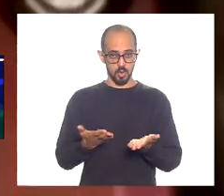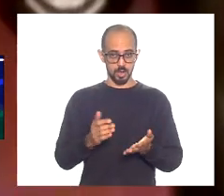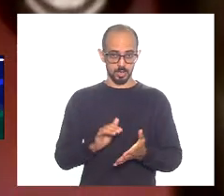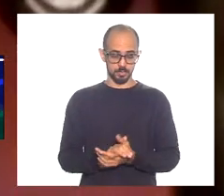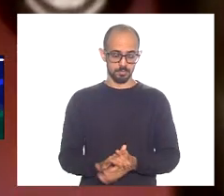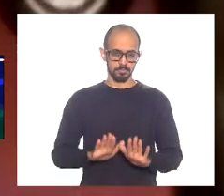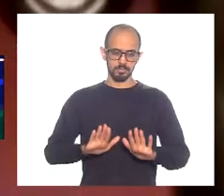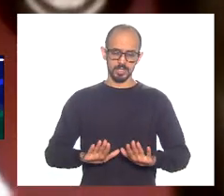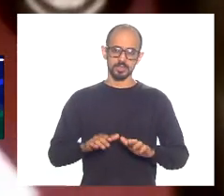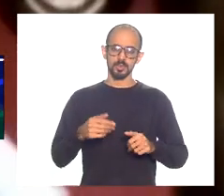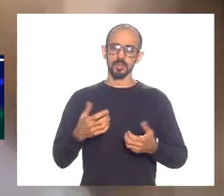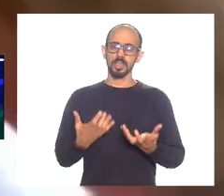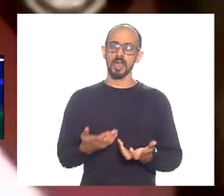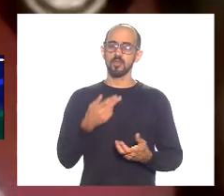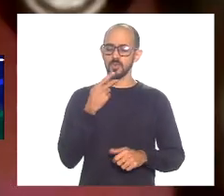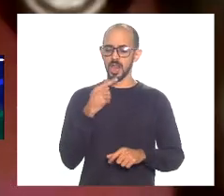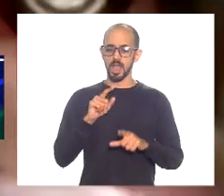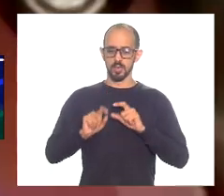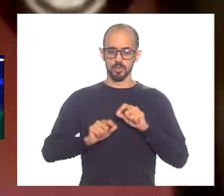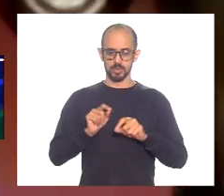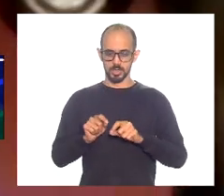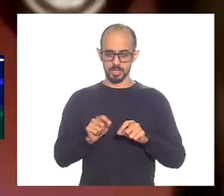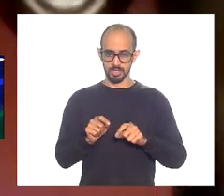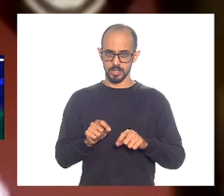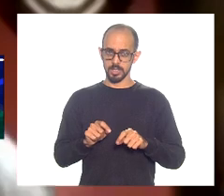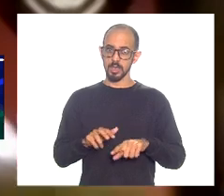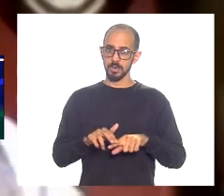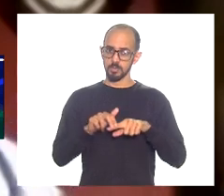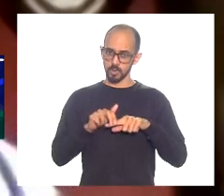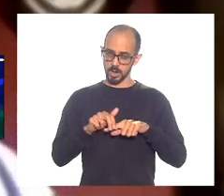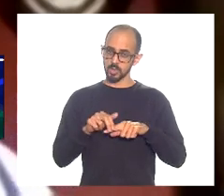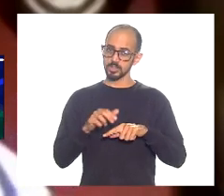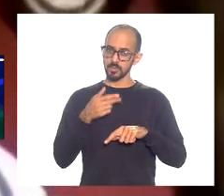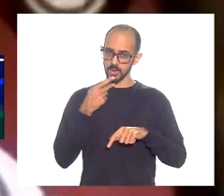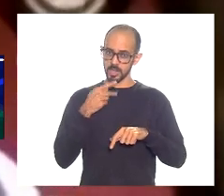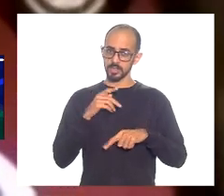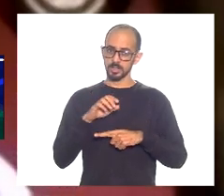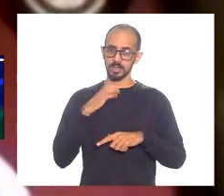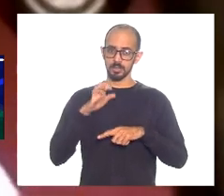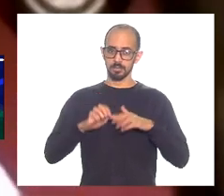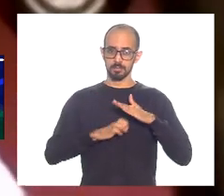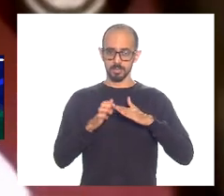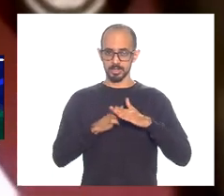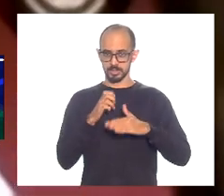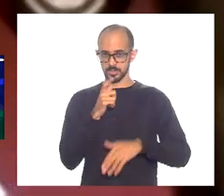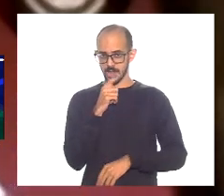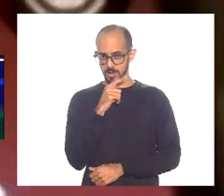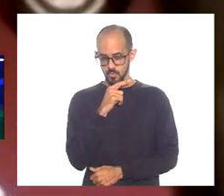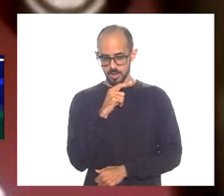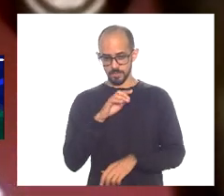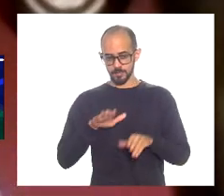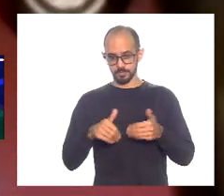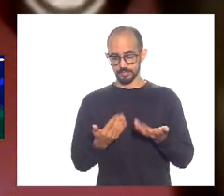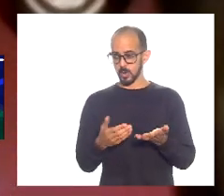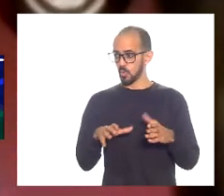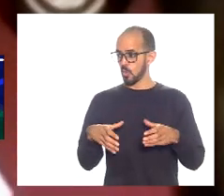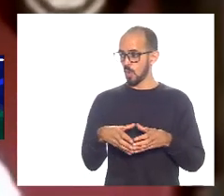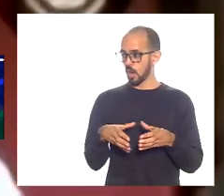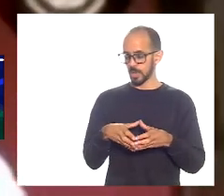Mas eu quero dizer, exatamente porque está se falando da SEDAI e o Colégio de